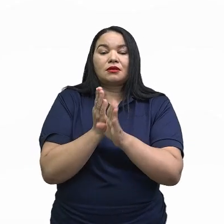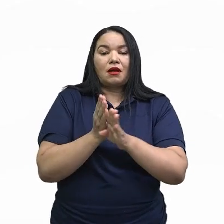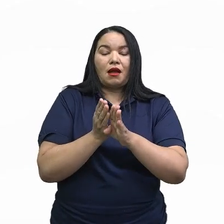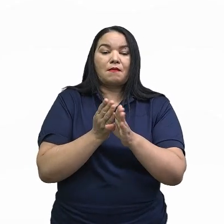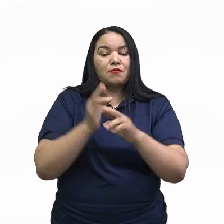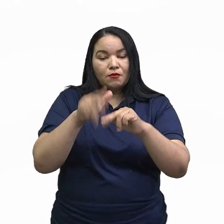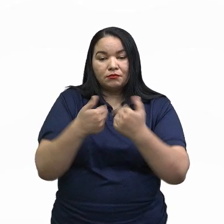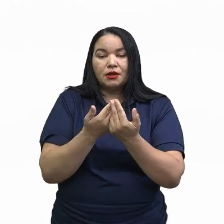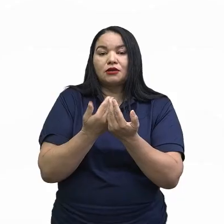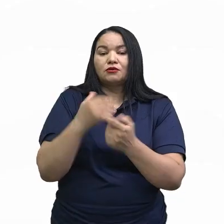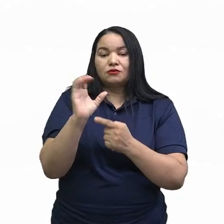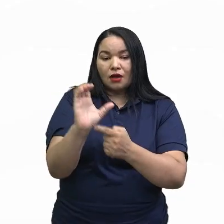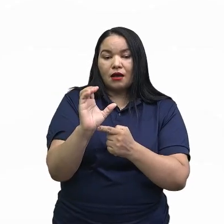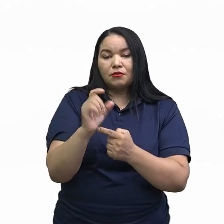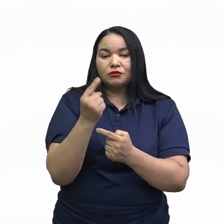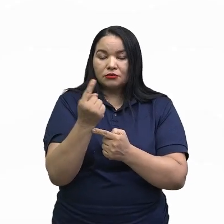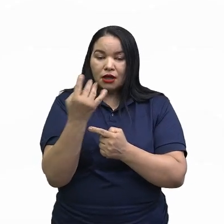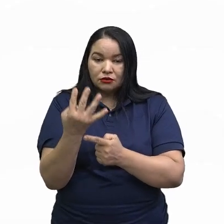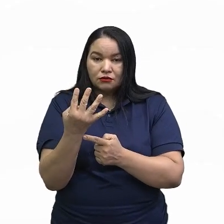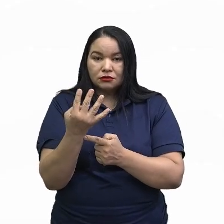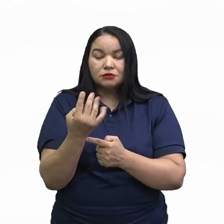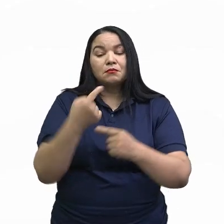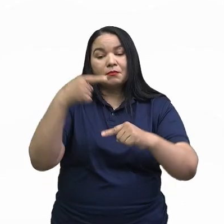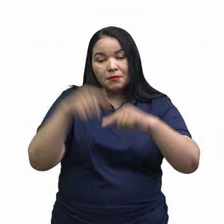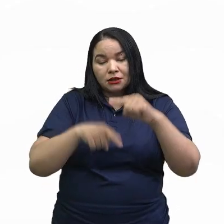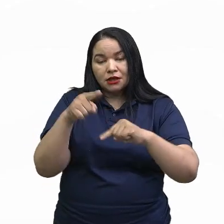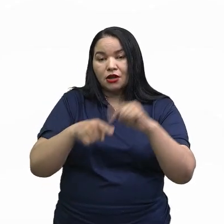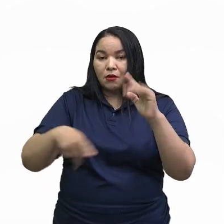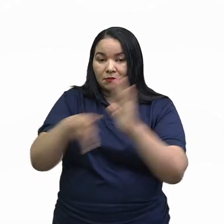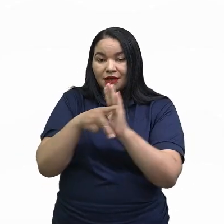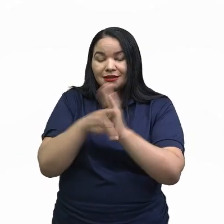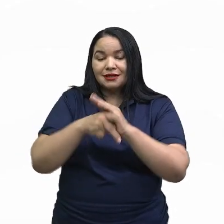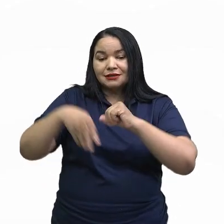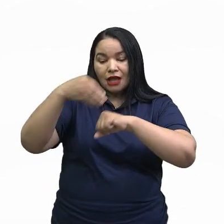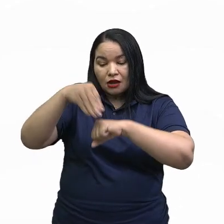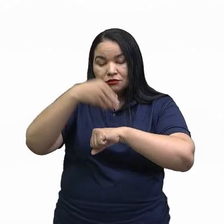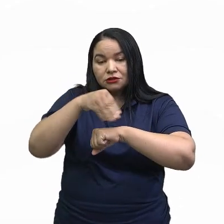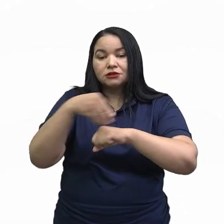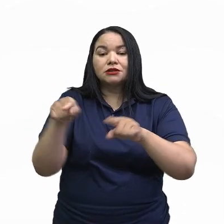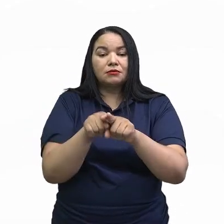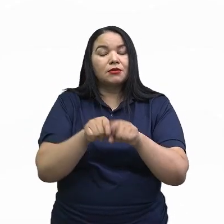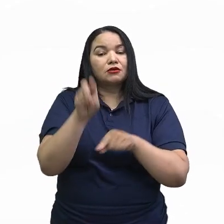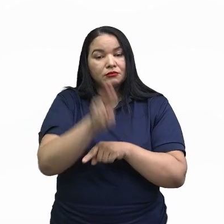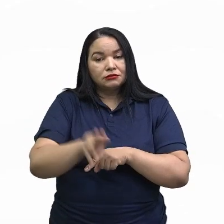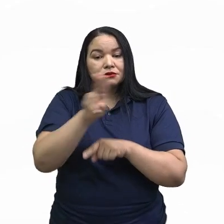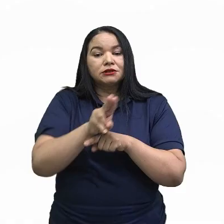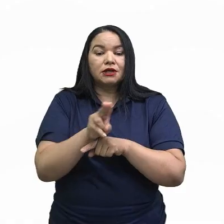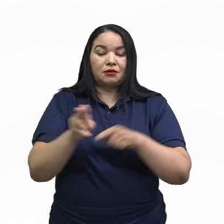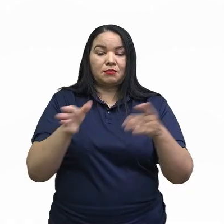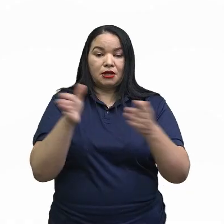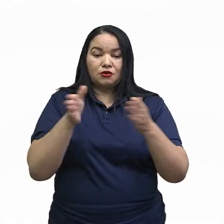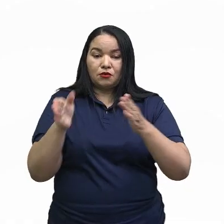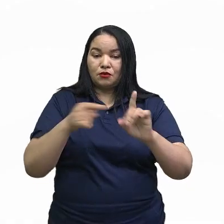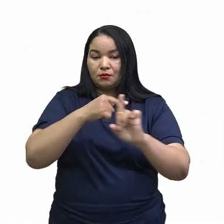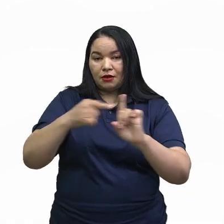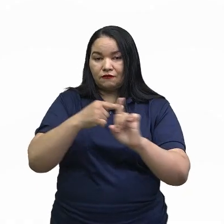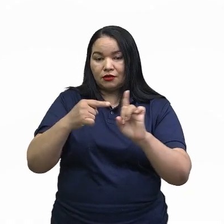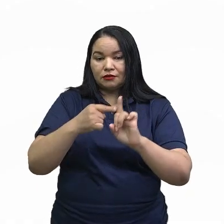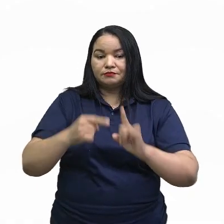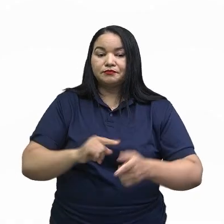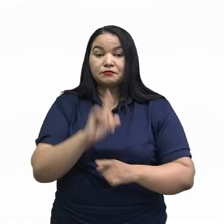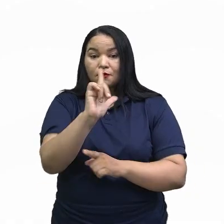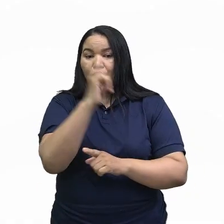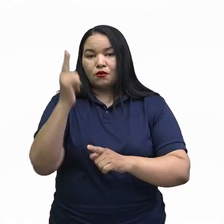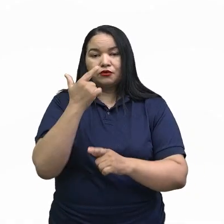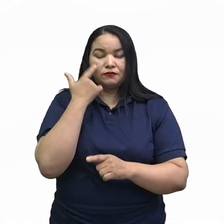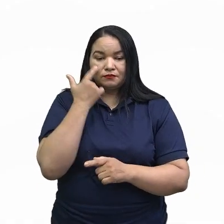mas boa parte, né, desses objetos da arqueologia se utiliza esse processo de datação, tá? Outro